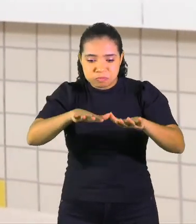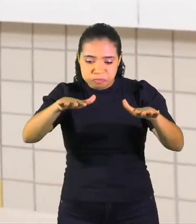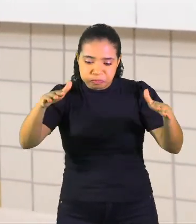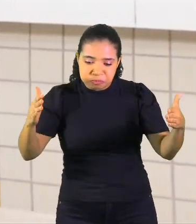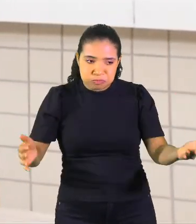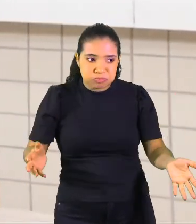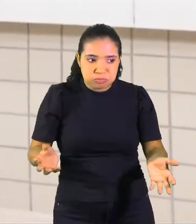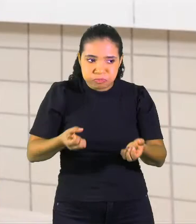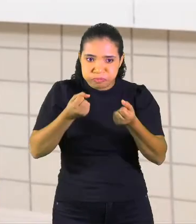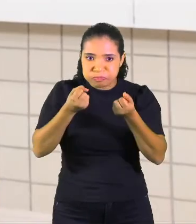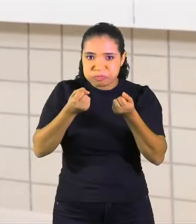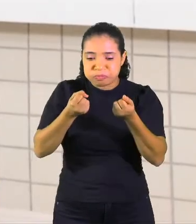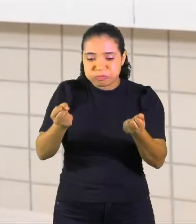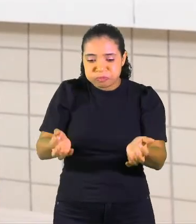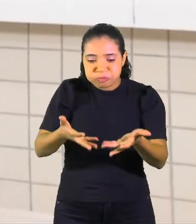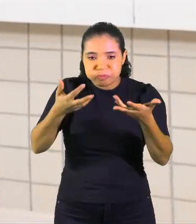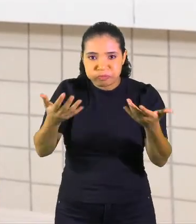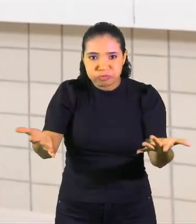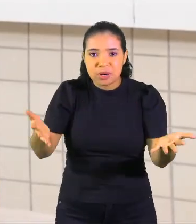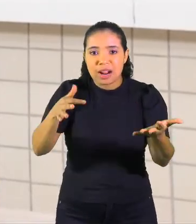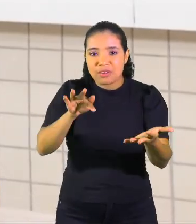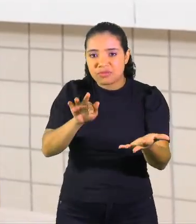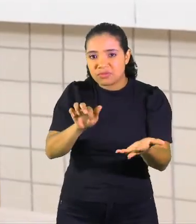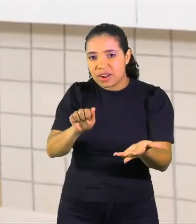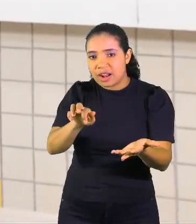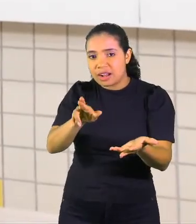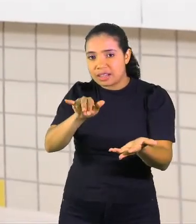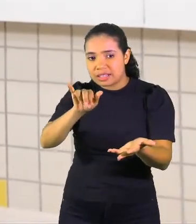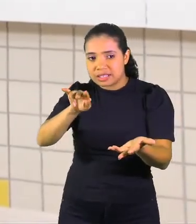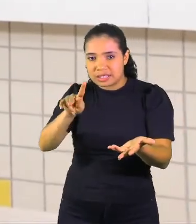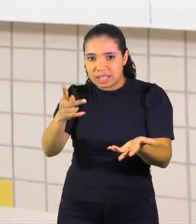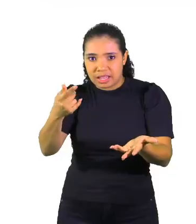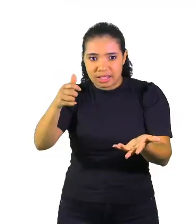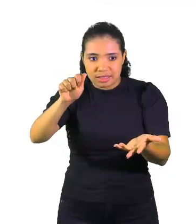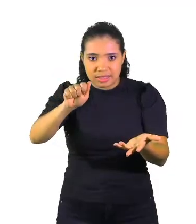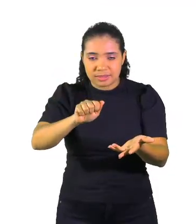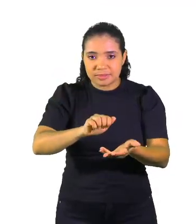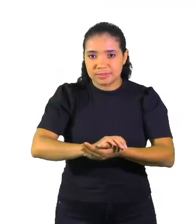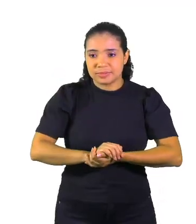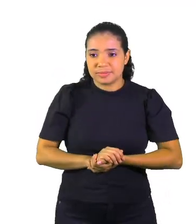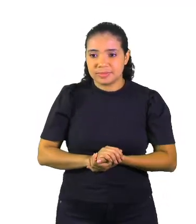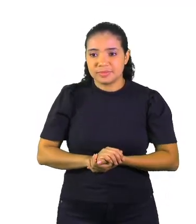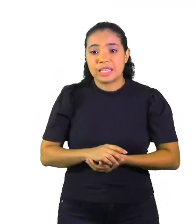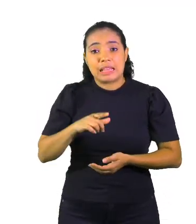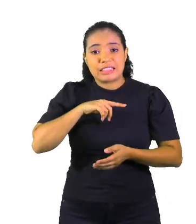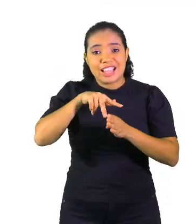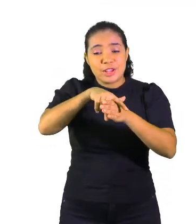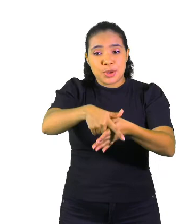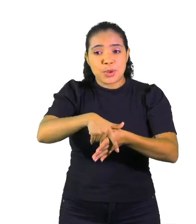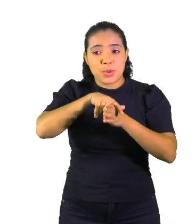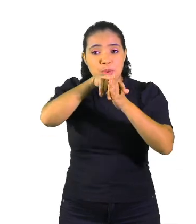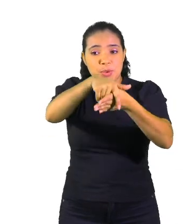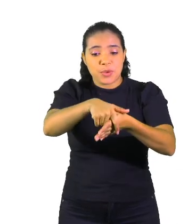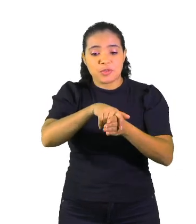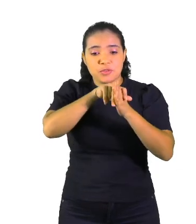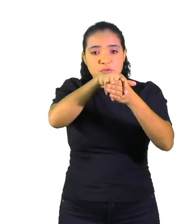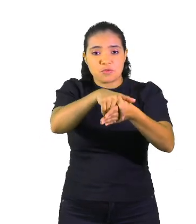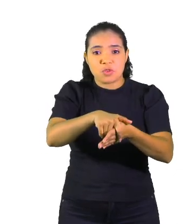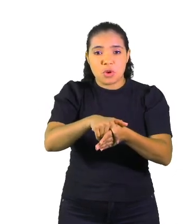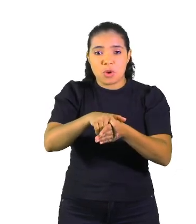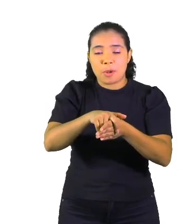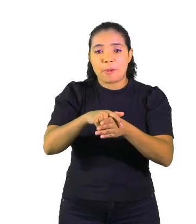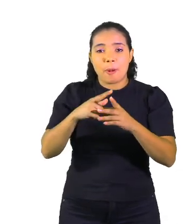né? Temos ainda também as cavalhadas, que remete